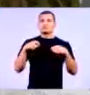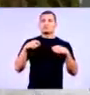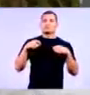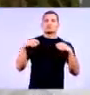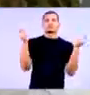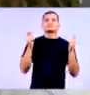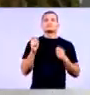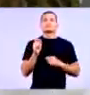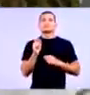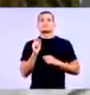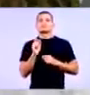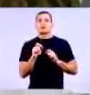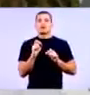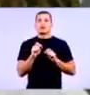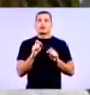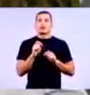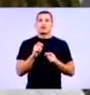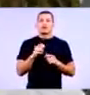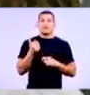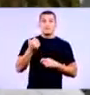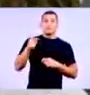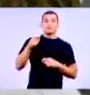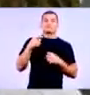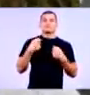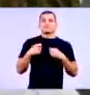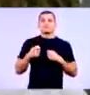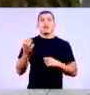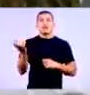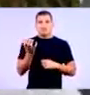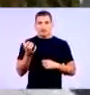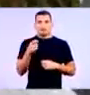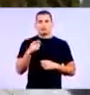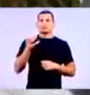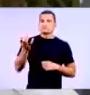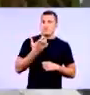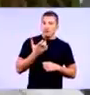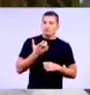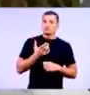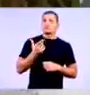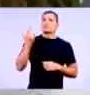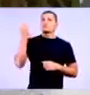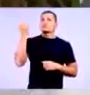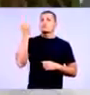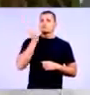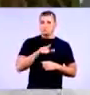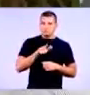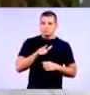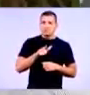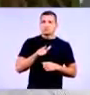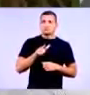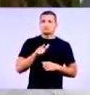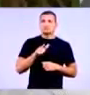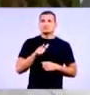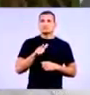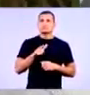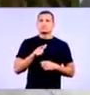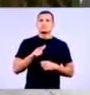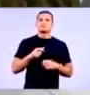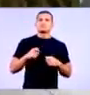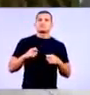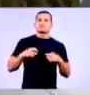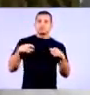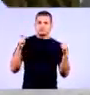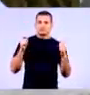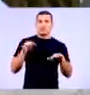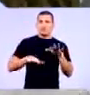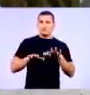aquilo que primeiro você tem que querer. Se você quer, você consegue transpor essas impossibilidades que muitas das vezes surgem no